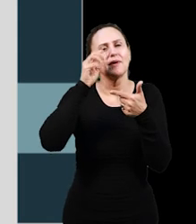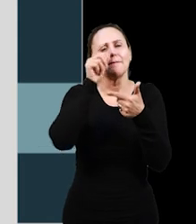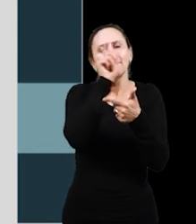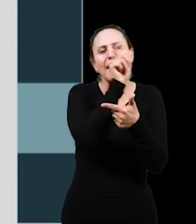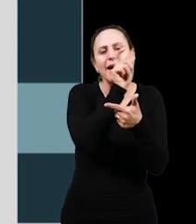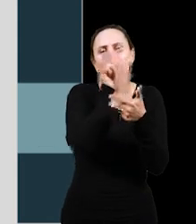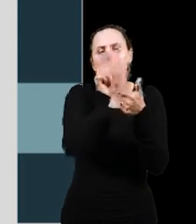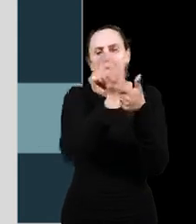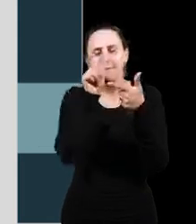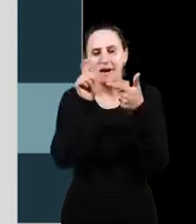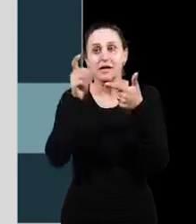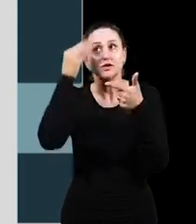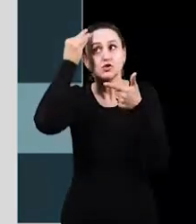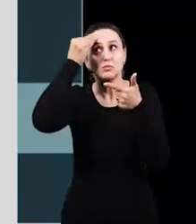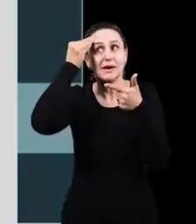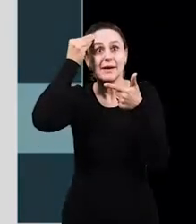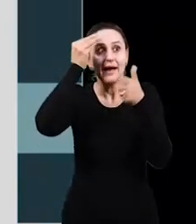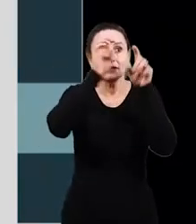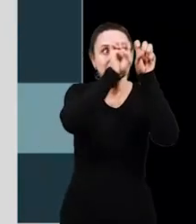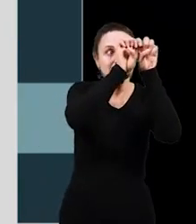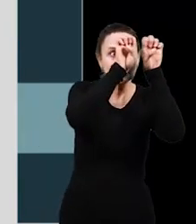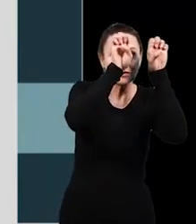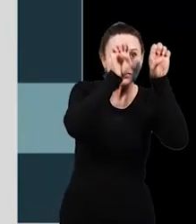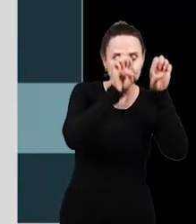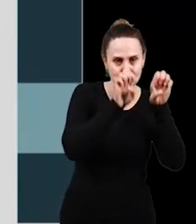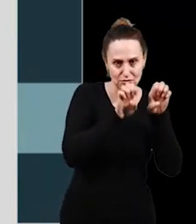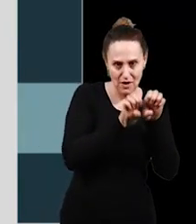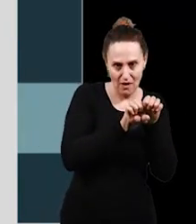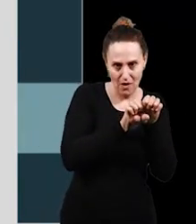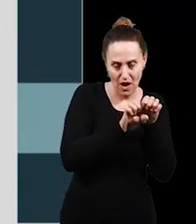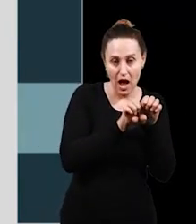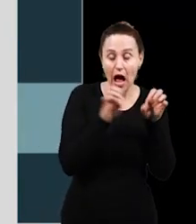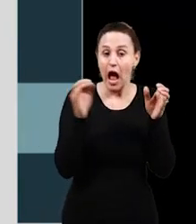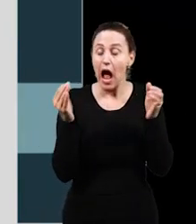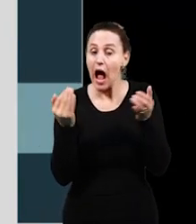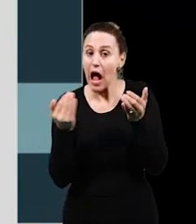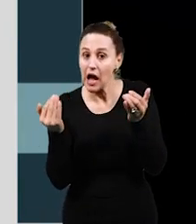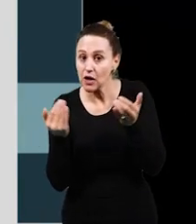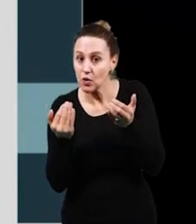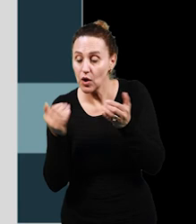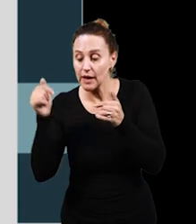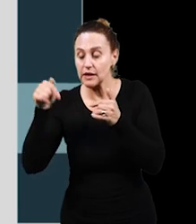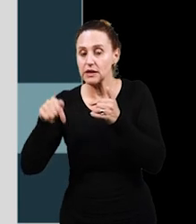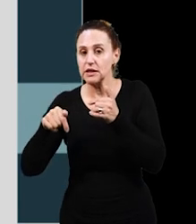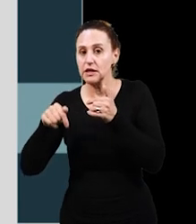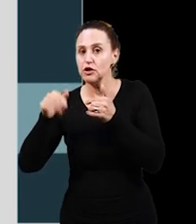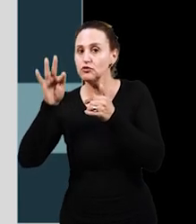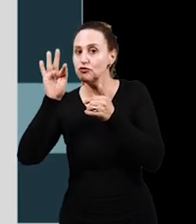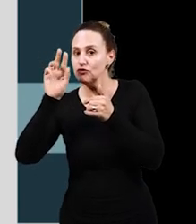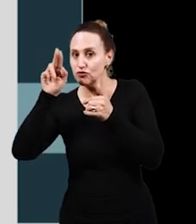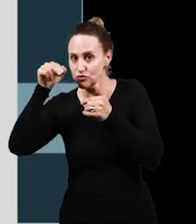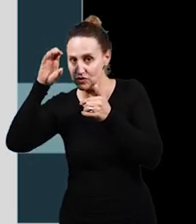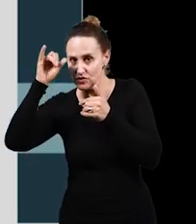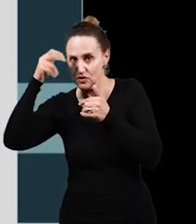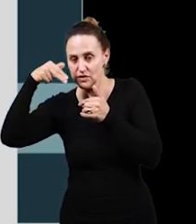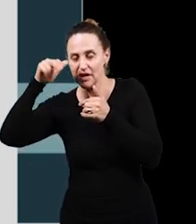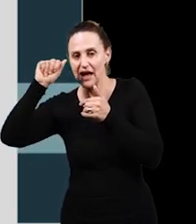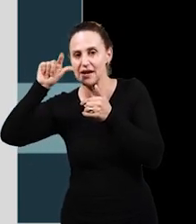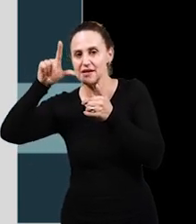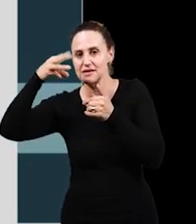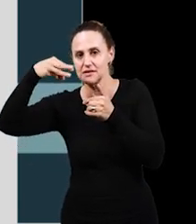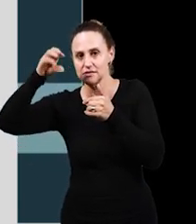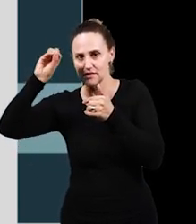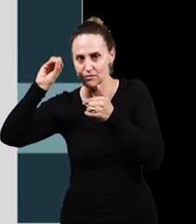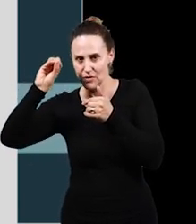do sujeito Isso é uma análise estrutural tá agora do ponto de vista do funcionalismo Quando eu digo você